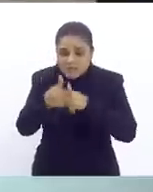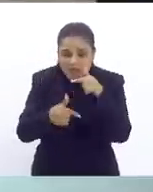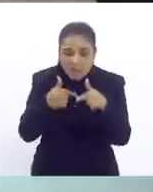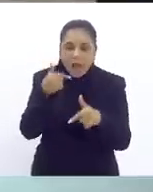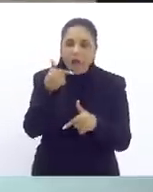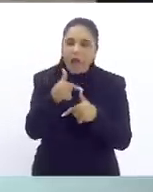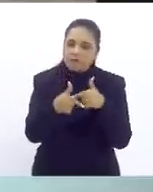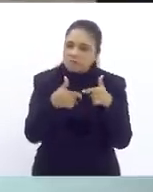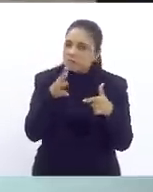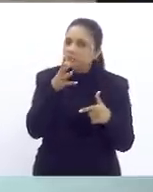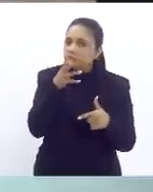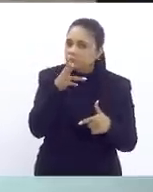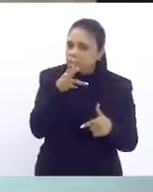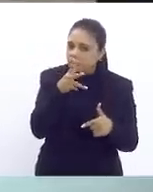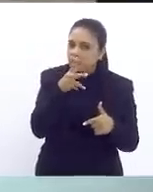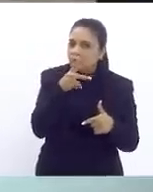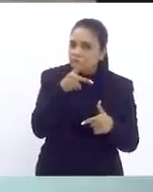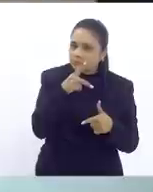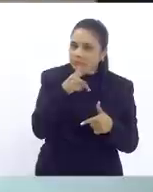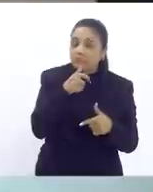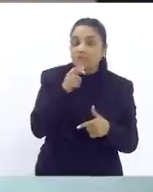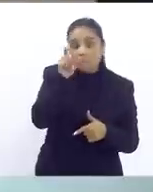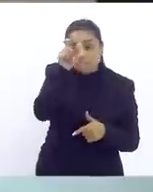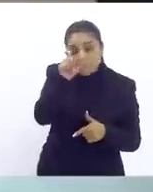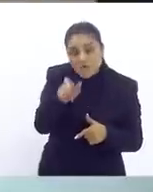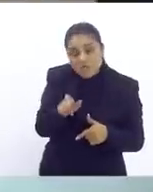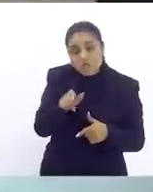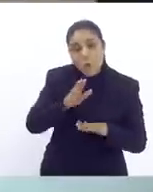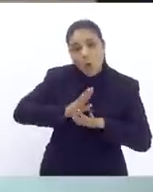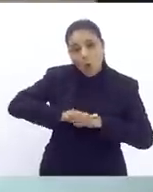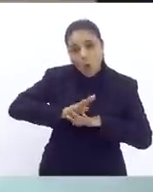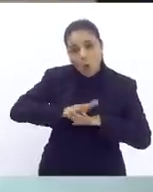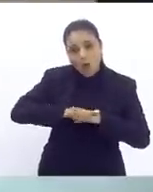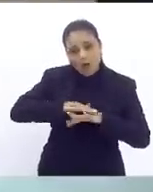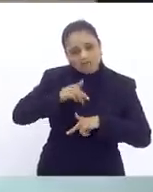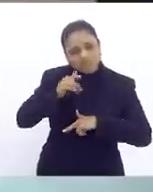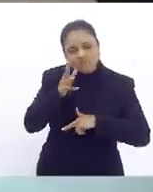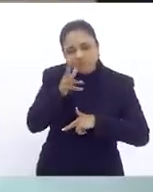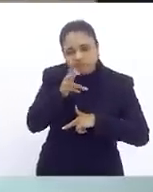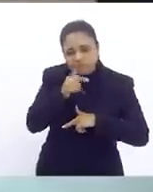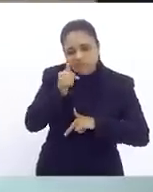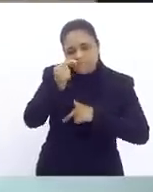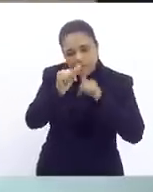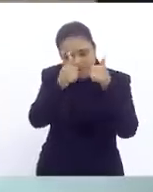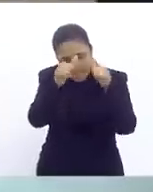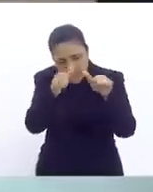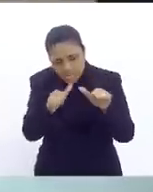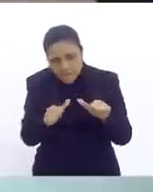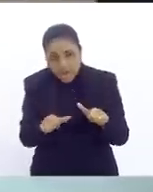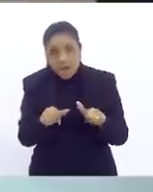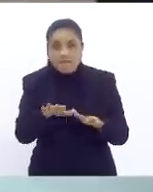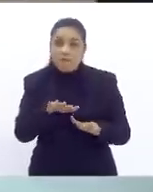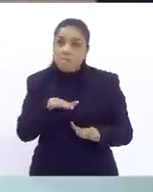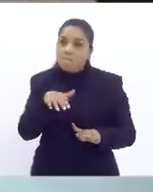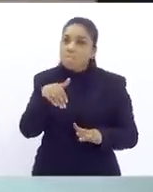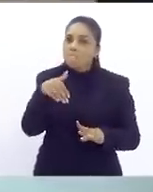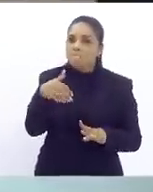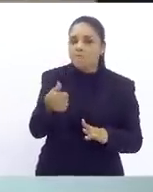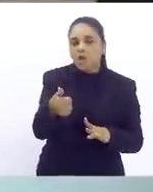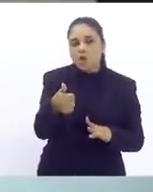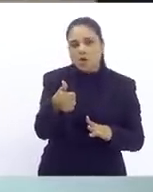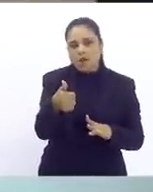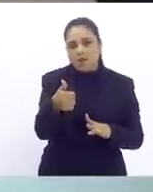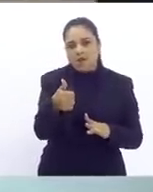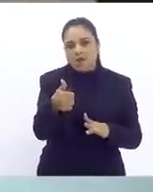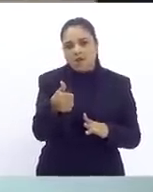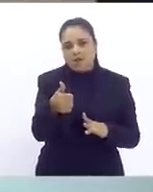um trabalho ainda manual como o Guilherme ressaltou mas foi a única maneira que nós encontramos melhorar e conseguir fazer em volume